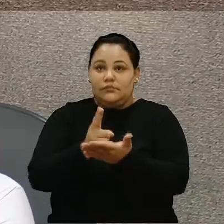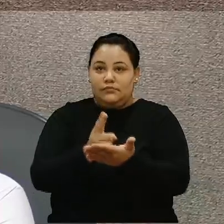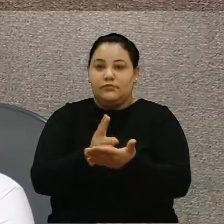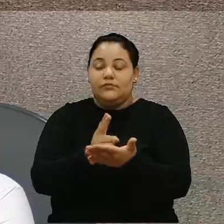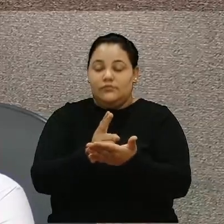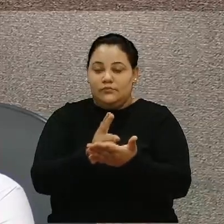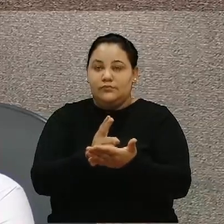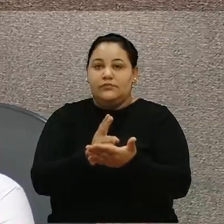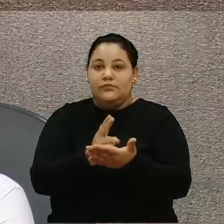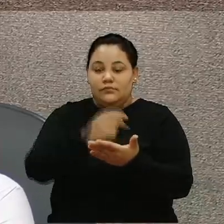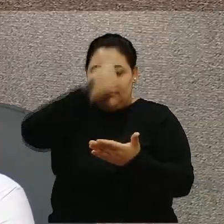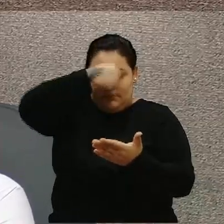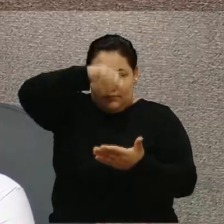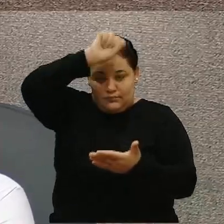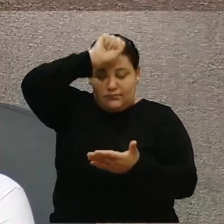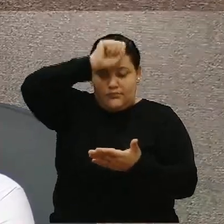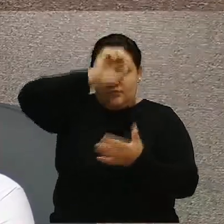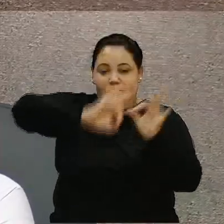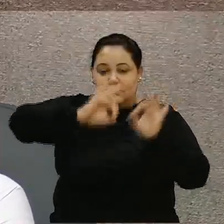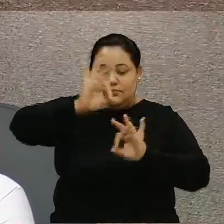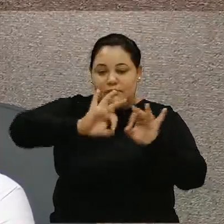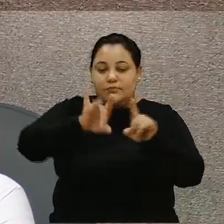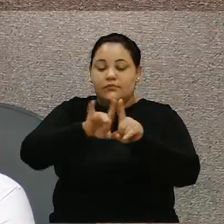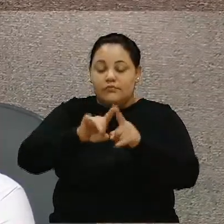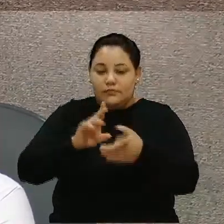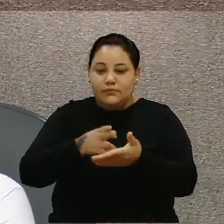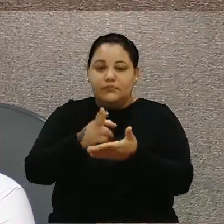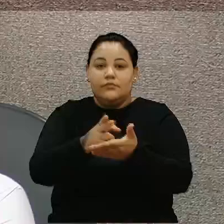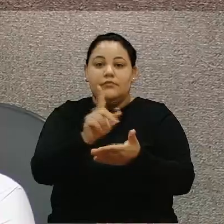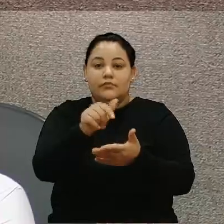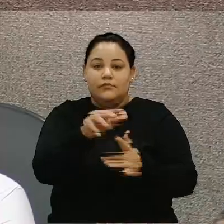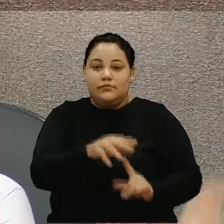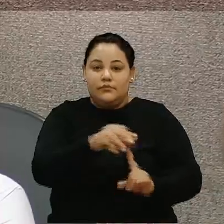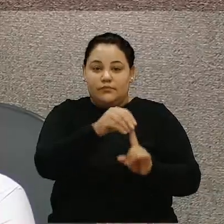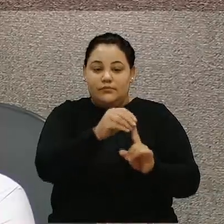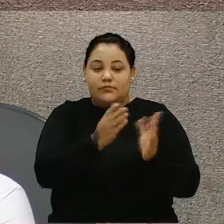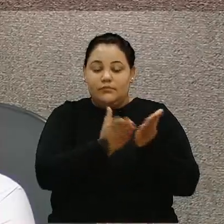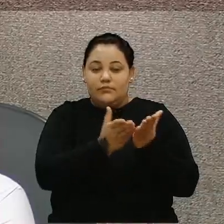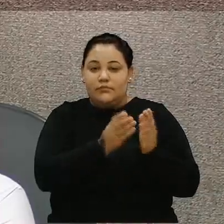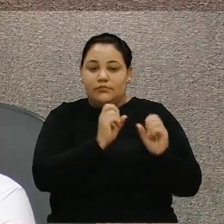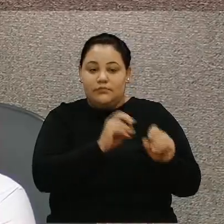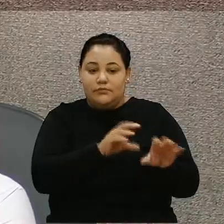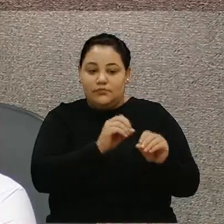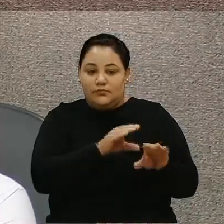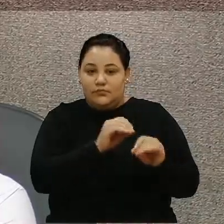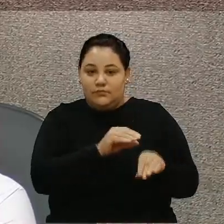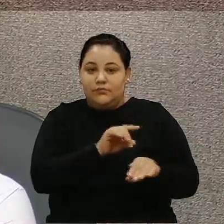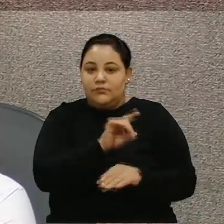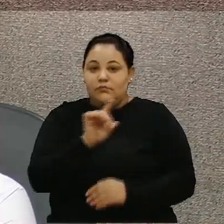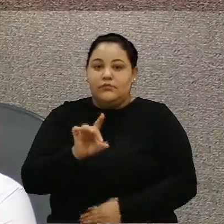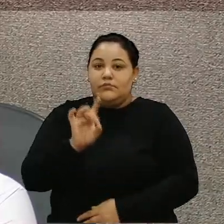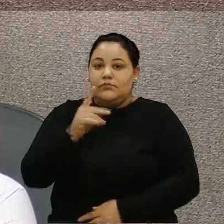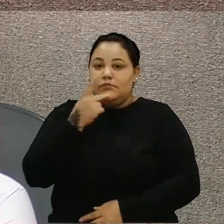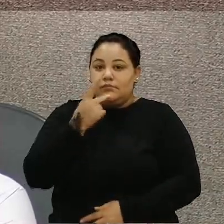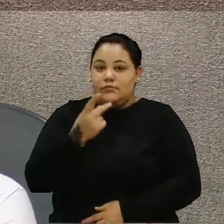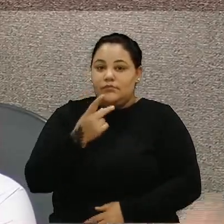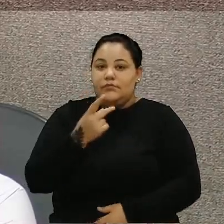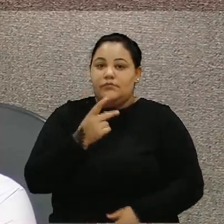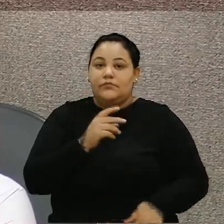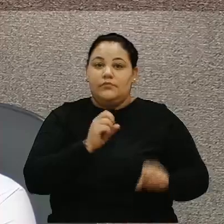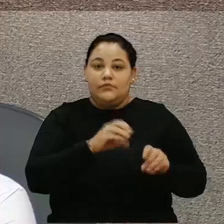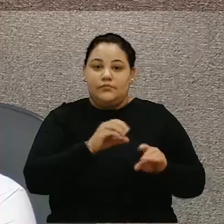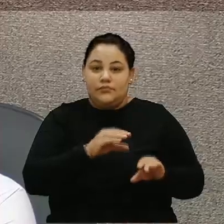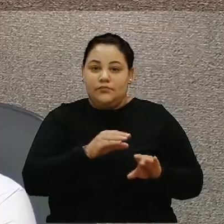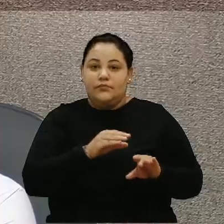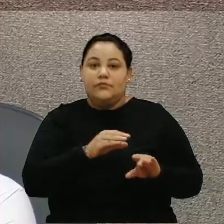Fundação Universidade de Caxias do Sul, e de lá para cá tem sido uma referência, não só na questão da educação